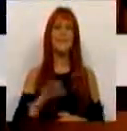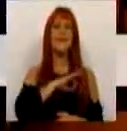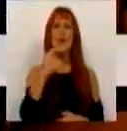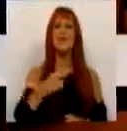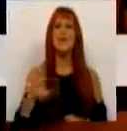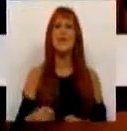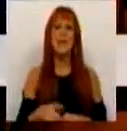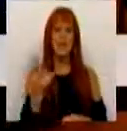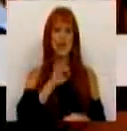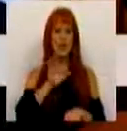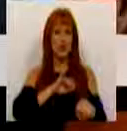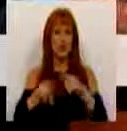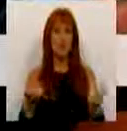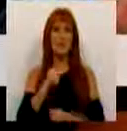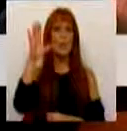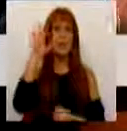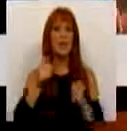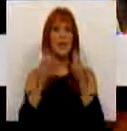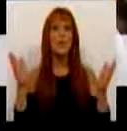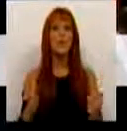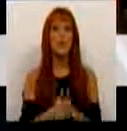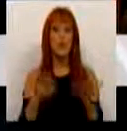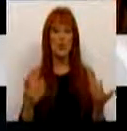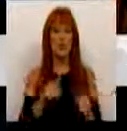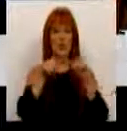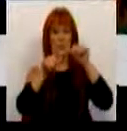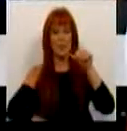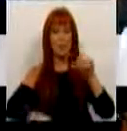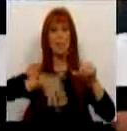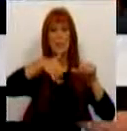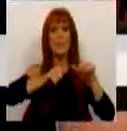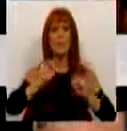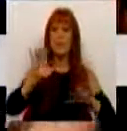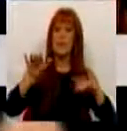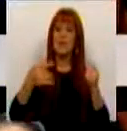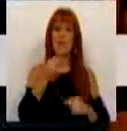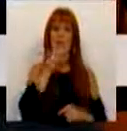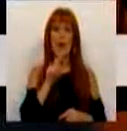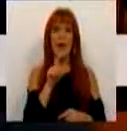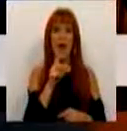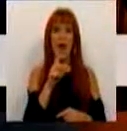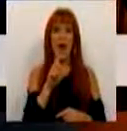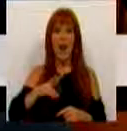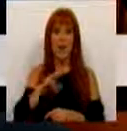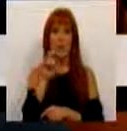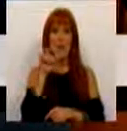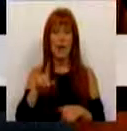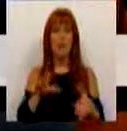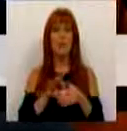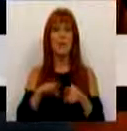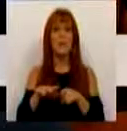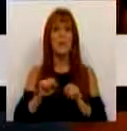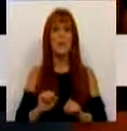Sr. Presidente, Srs. Deputados, muito boa tarde a todos. Nesta intervenção inicial falarei de Almaraz, da Reserva Ecológica